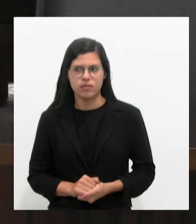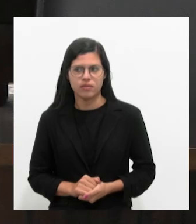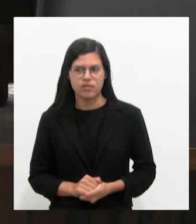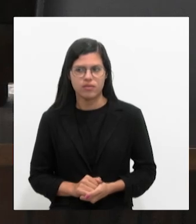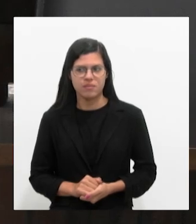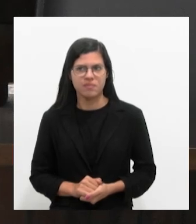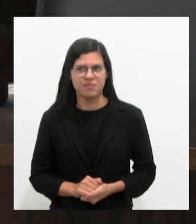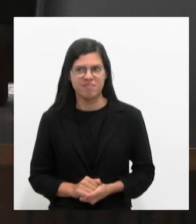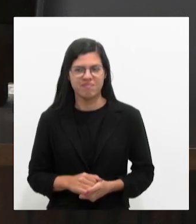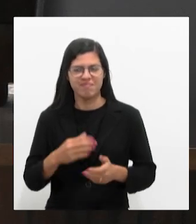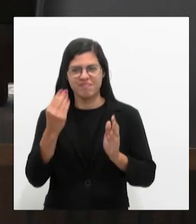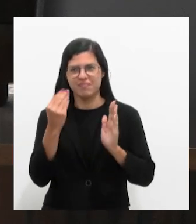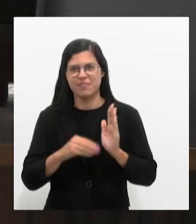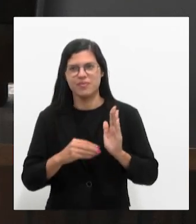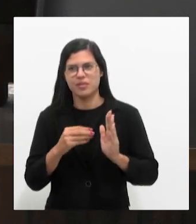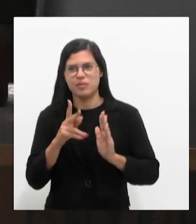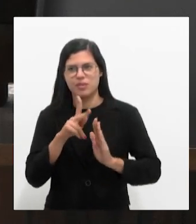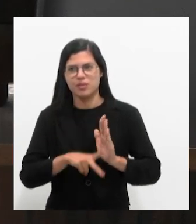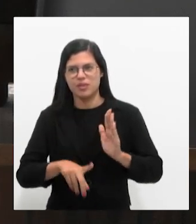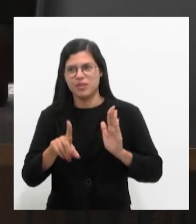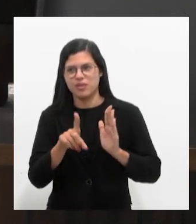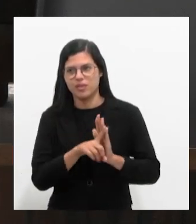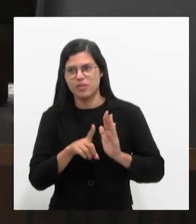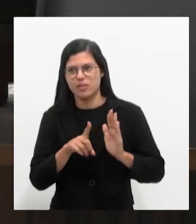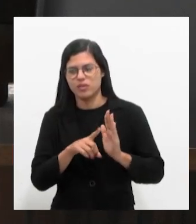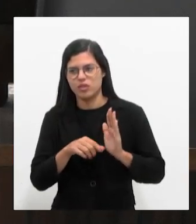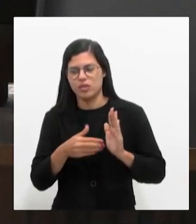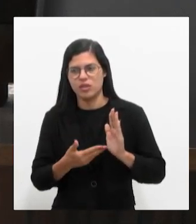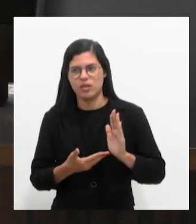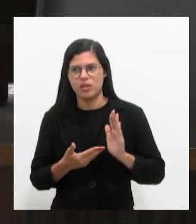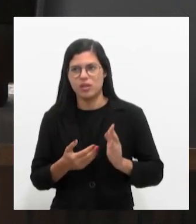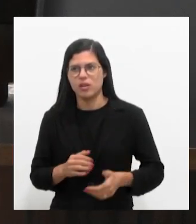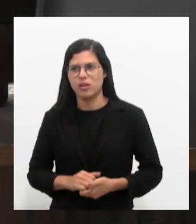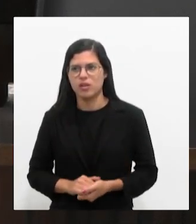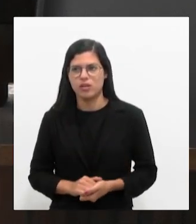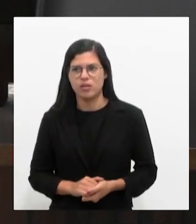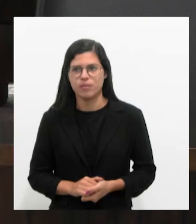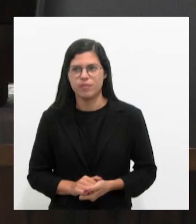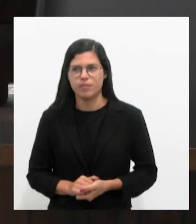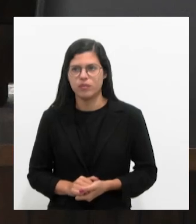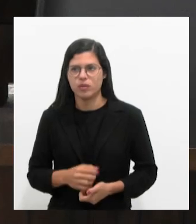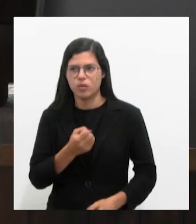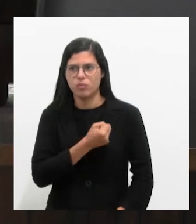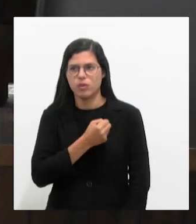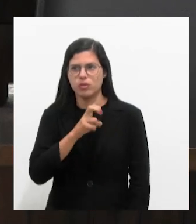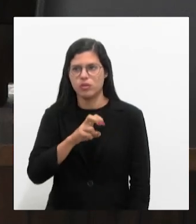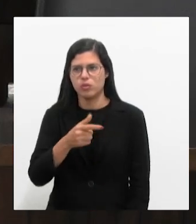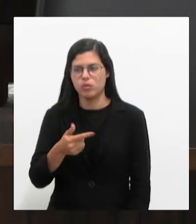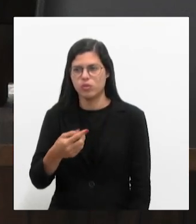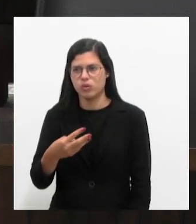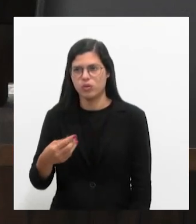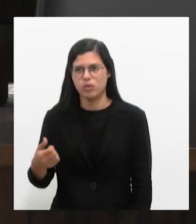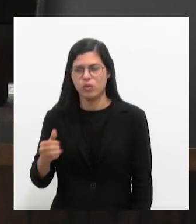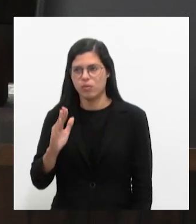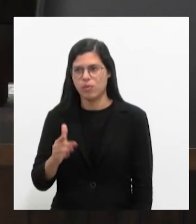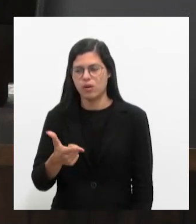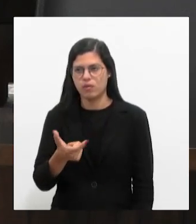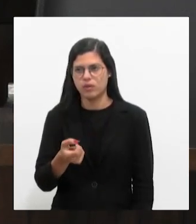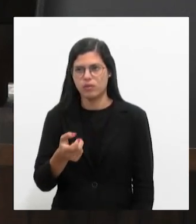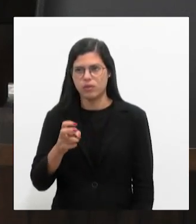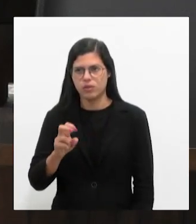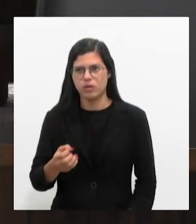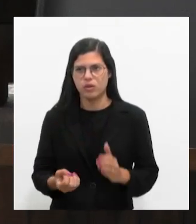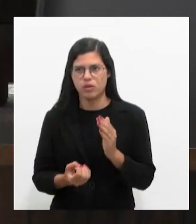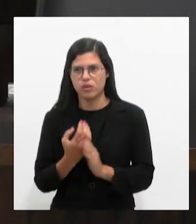Requer inclusão no projeto de lei, na ordem do dia, projeto de lei número 5231 de 2025,